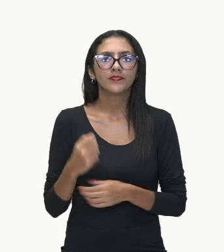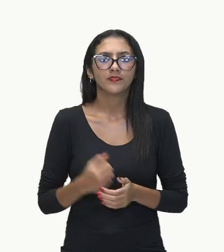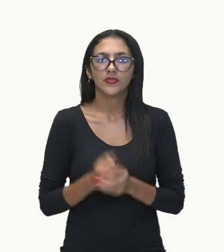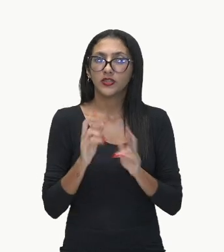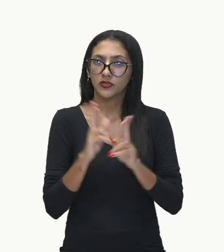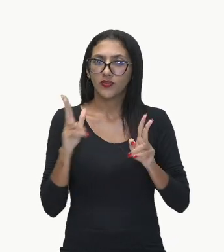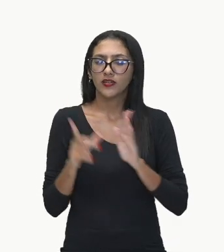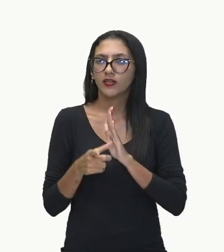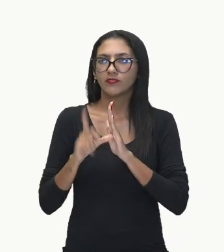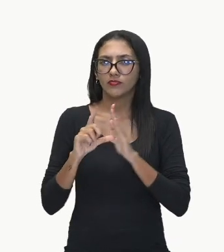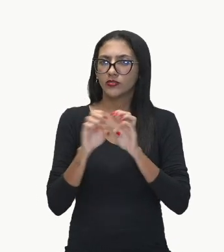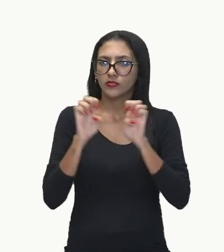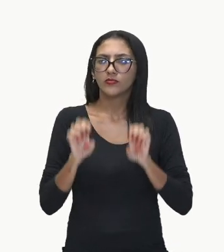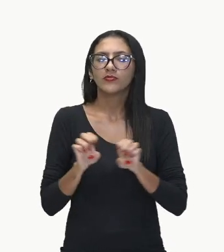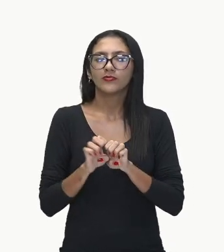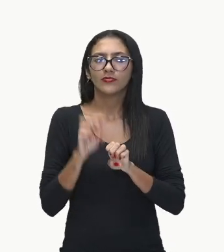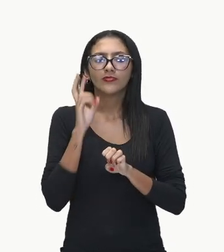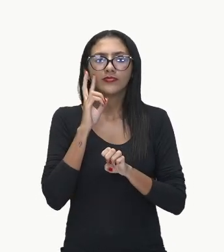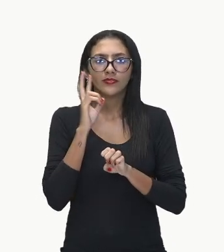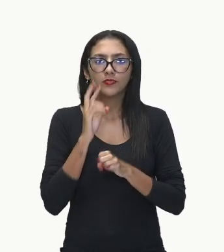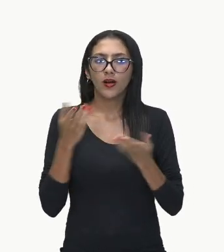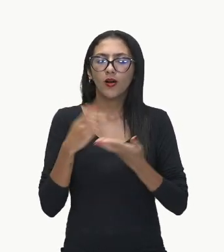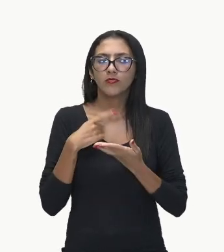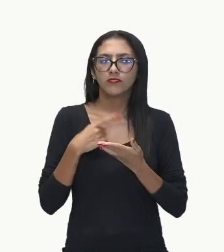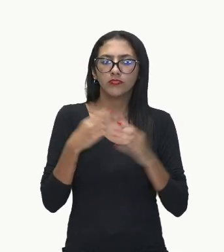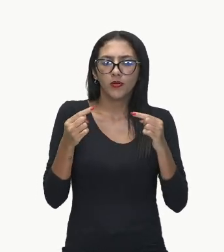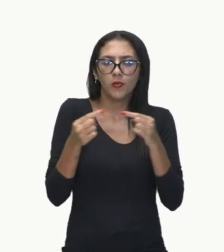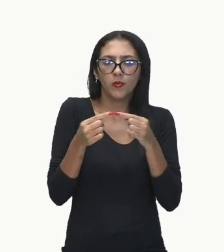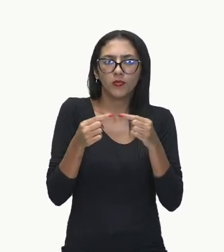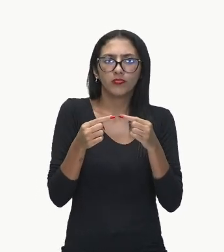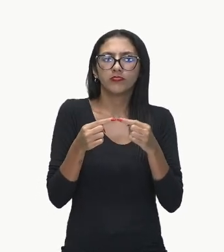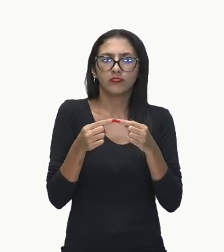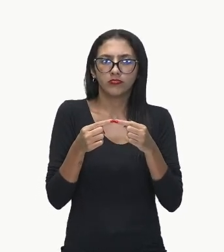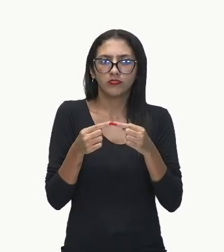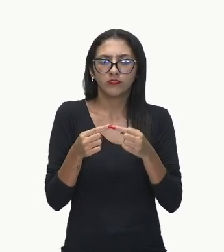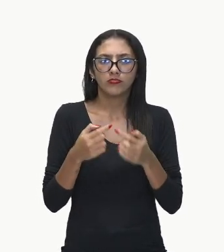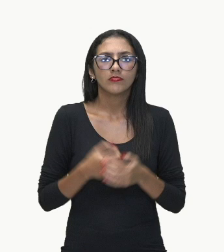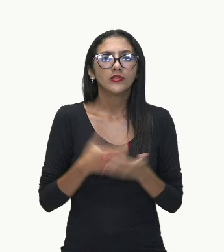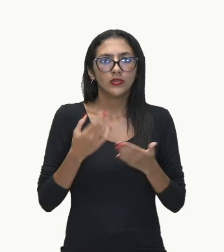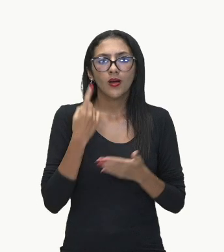anterior, as duplas ligações estão em carbonos vizinhos.